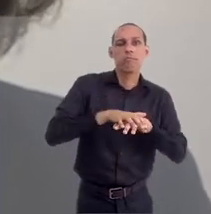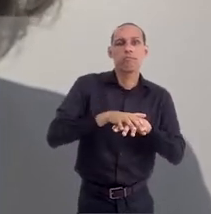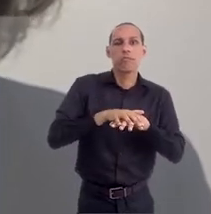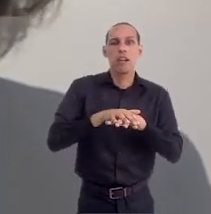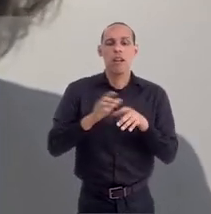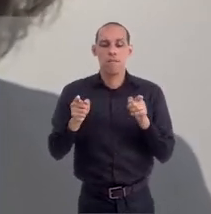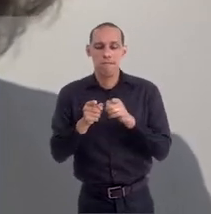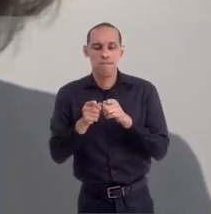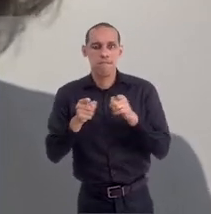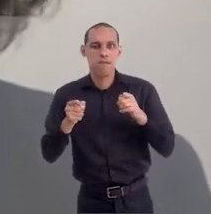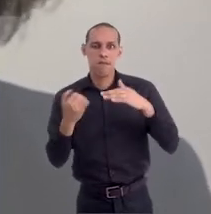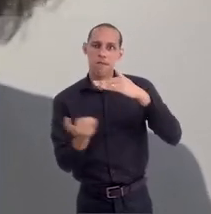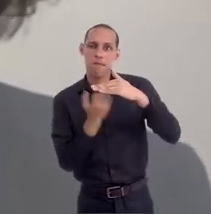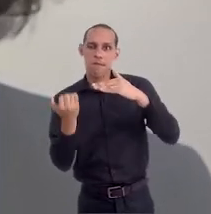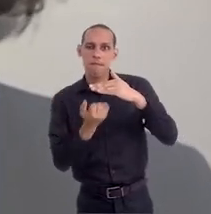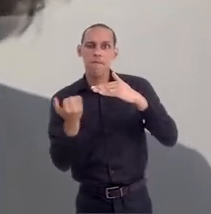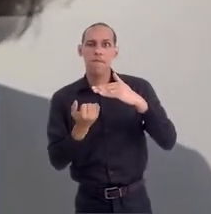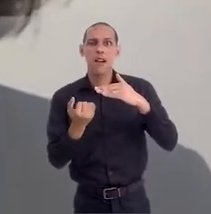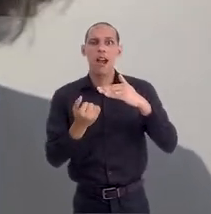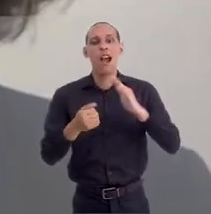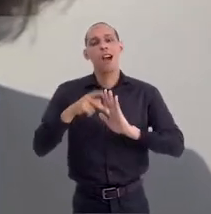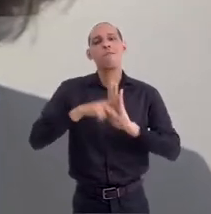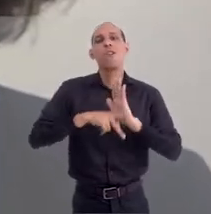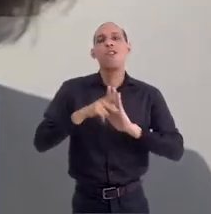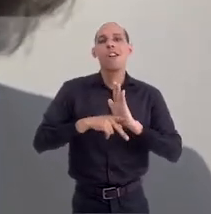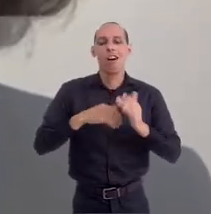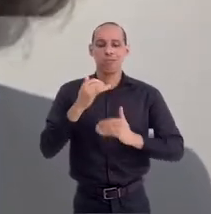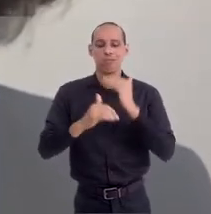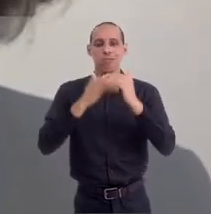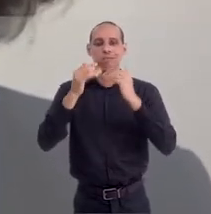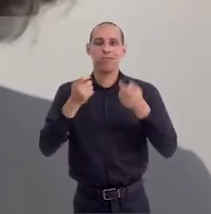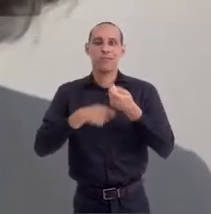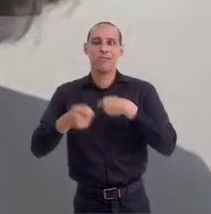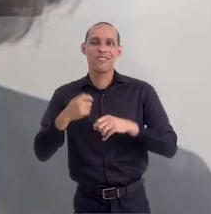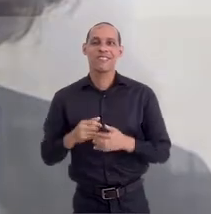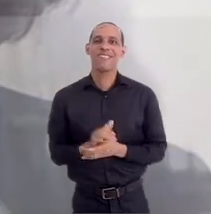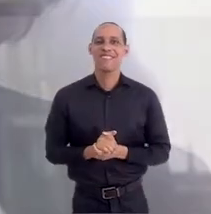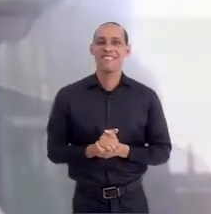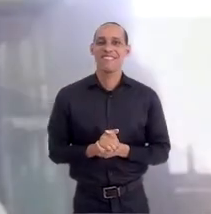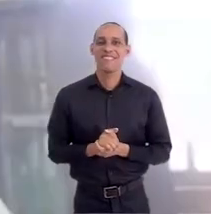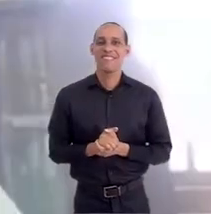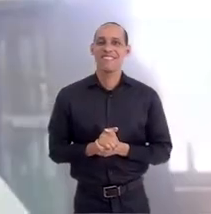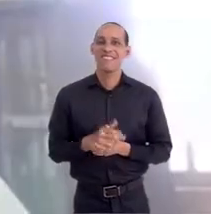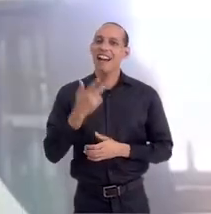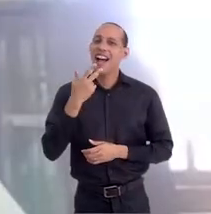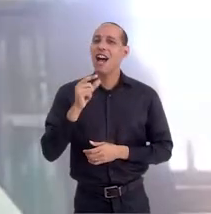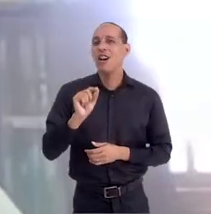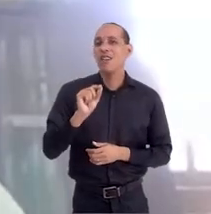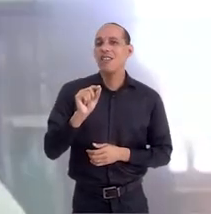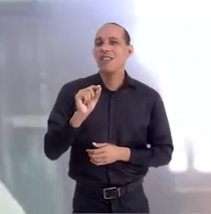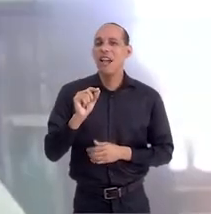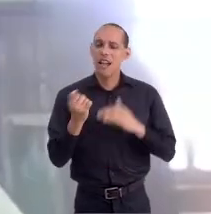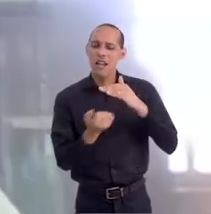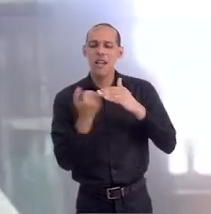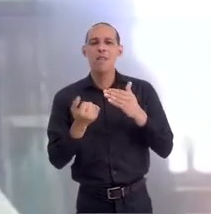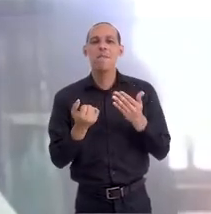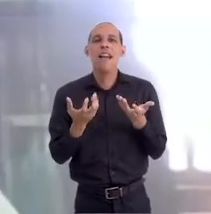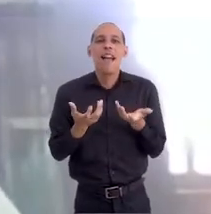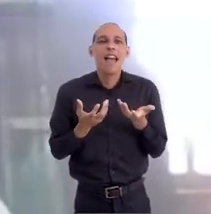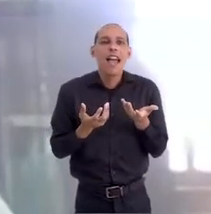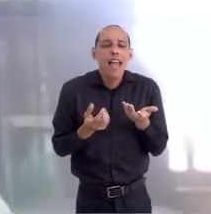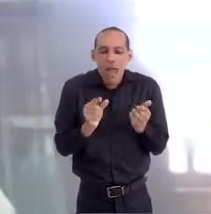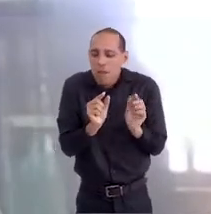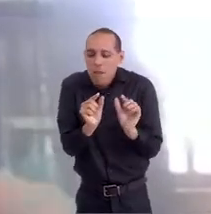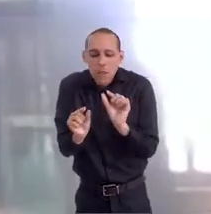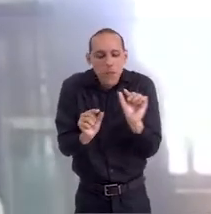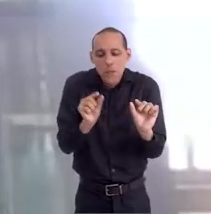no centro de um projeto de desenvolvimento econômico. Vamos ouvir. Costumo brincar, que eu costumo dizer que a pequena empresa fica disputando